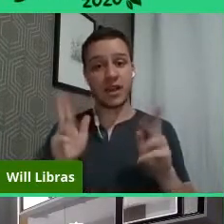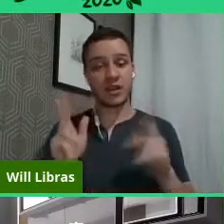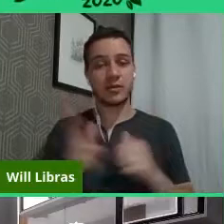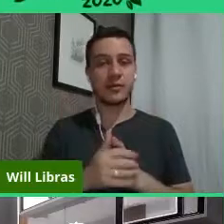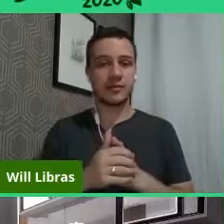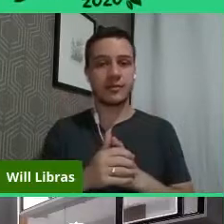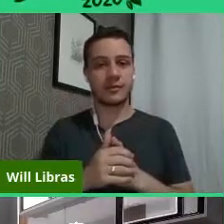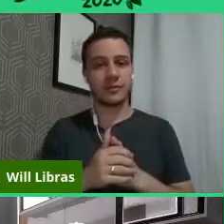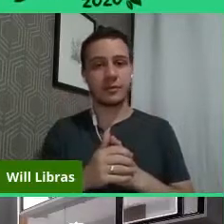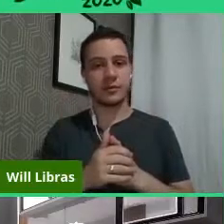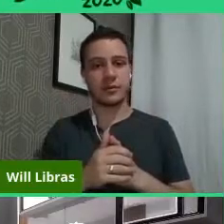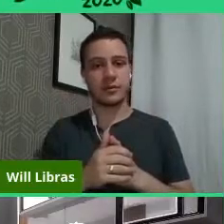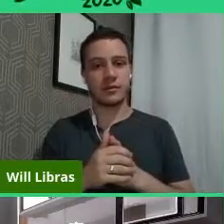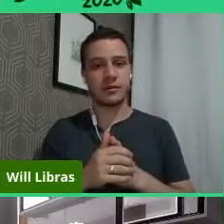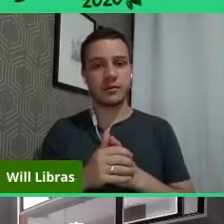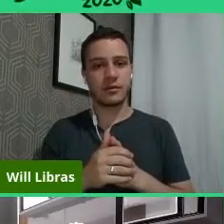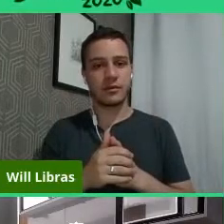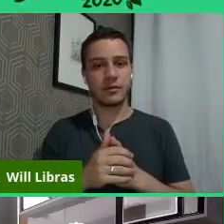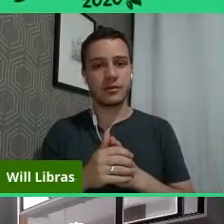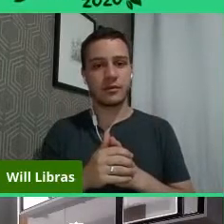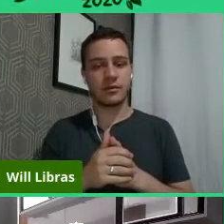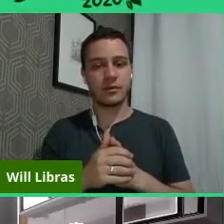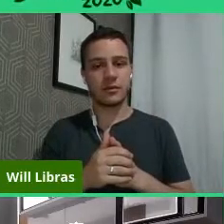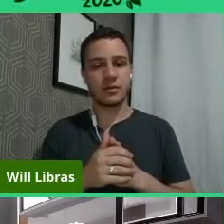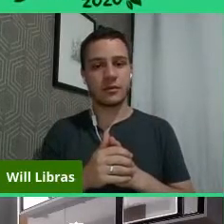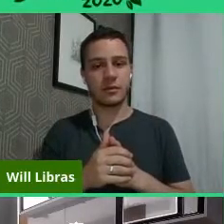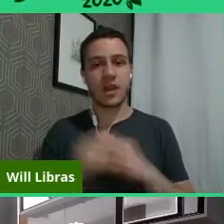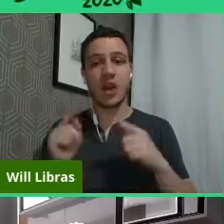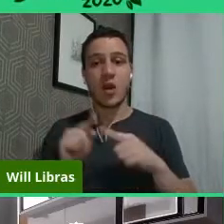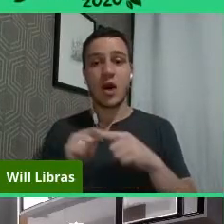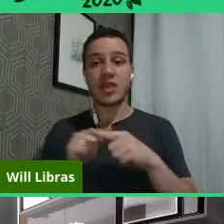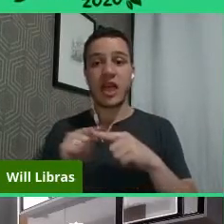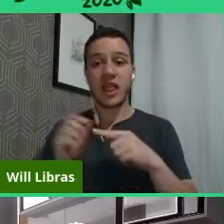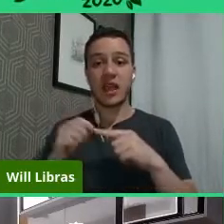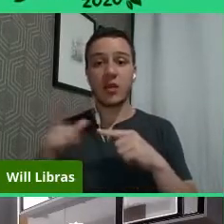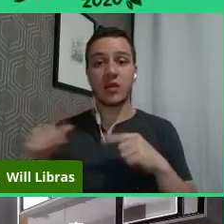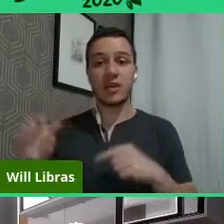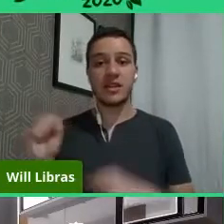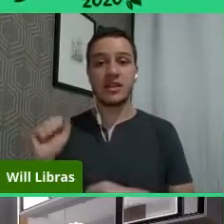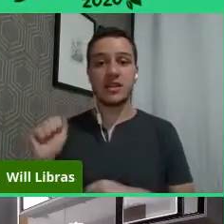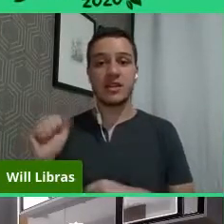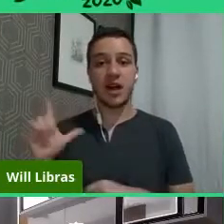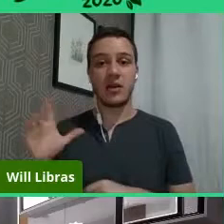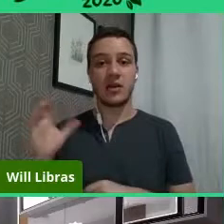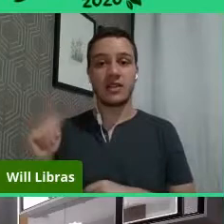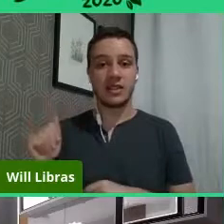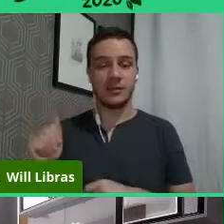vou colocar os talinhos de salsa